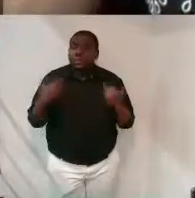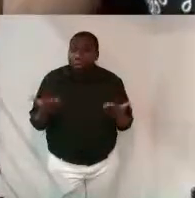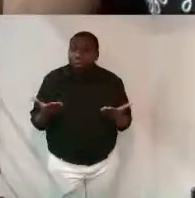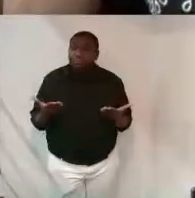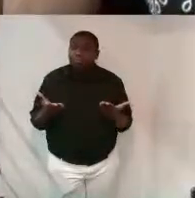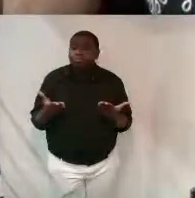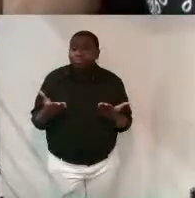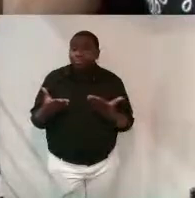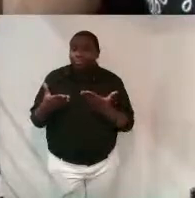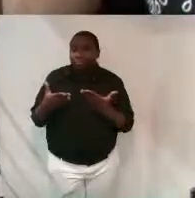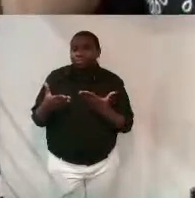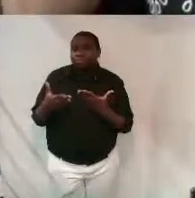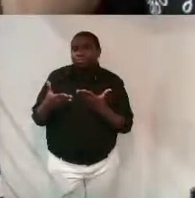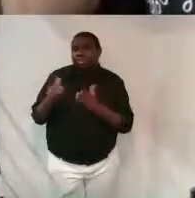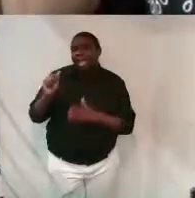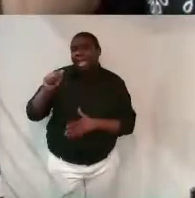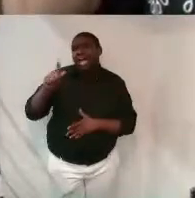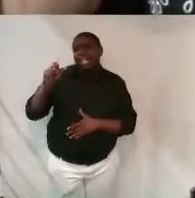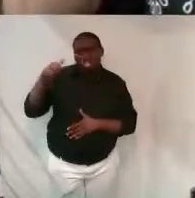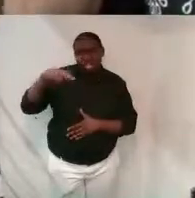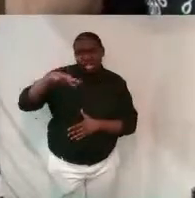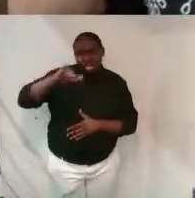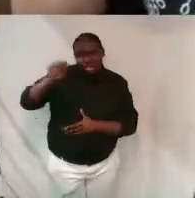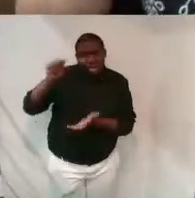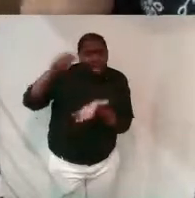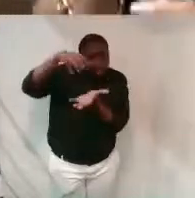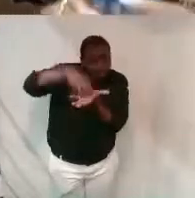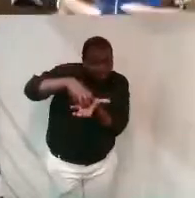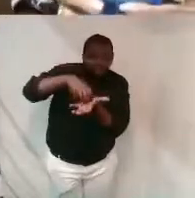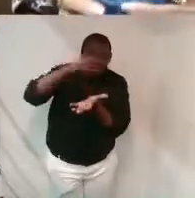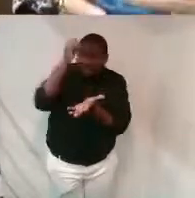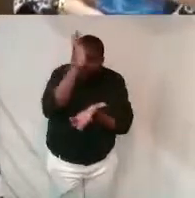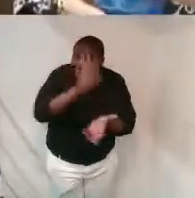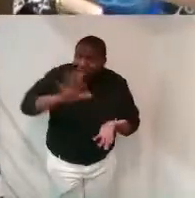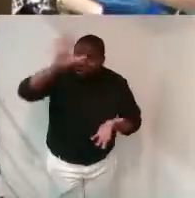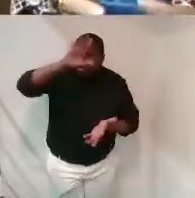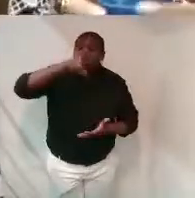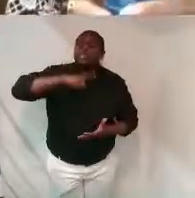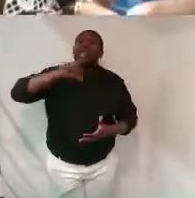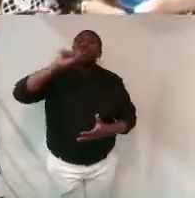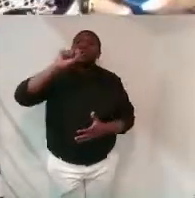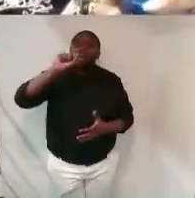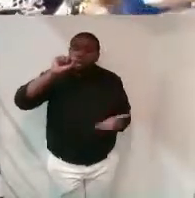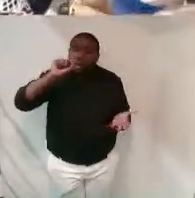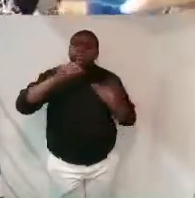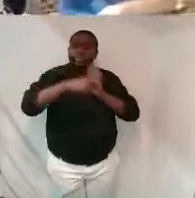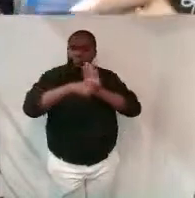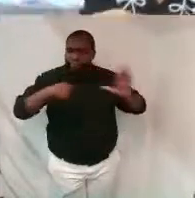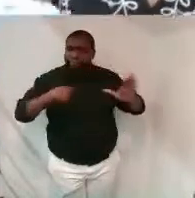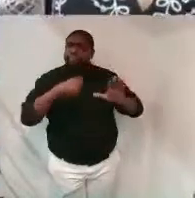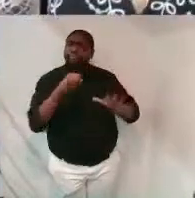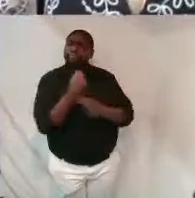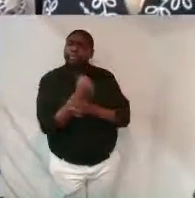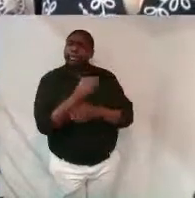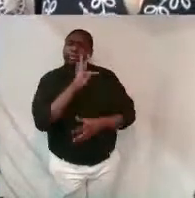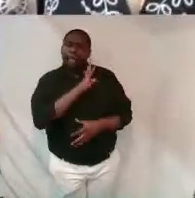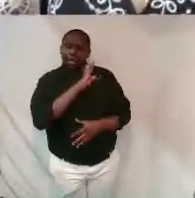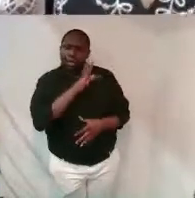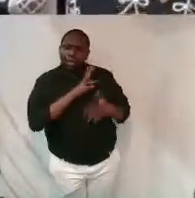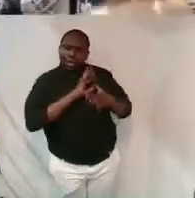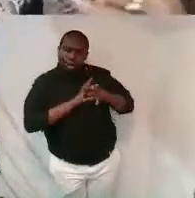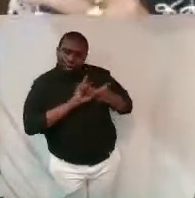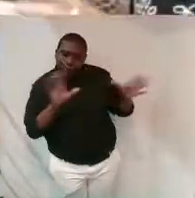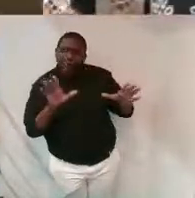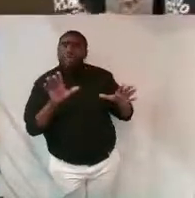Nacional Federal passa, portanto, a ANA, a ter a sua competência para regulação técnica,